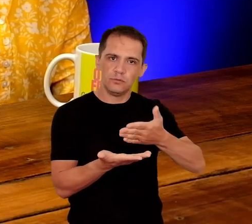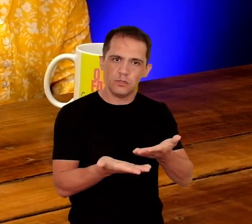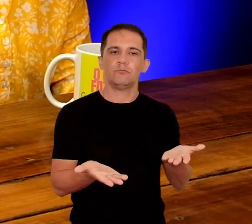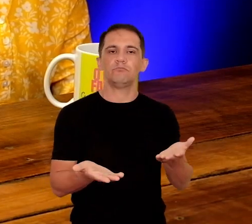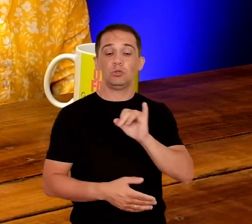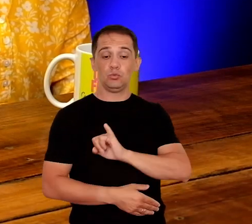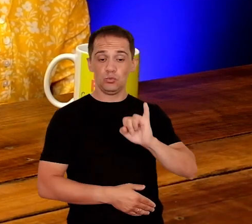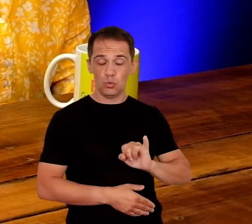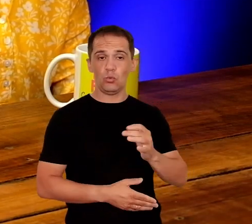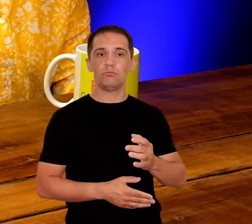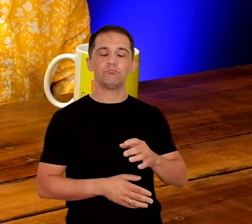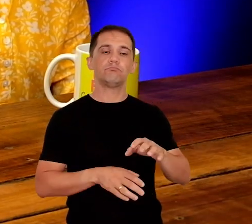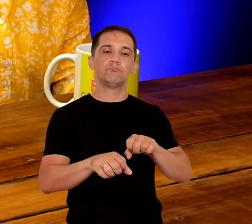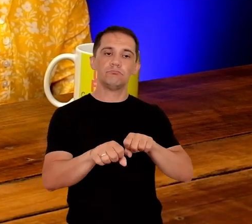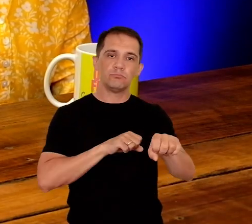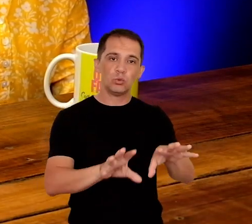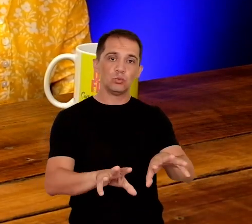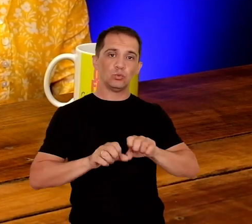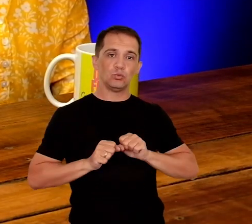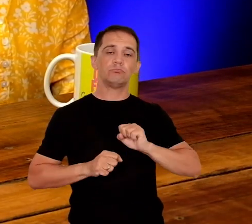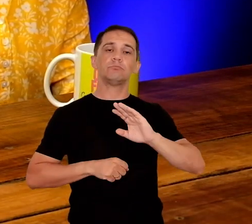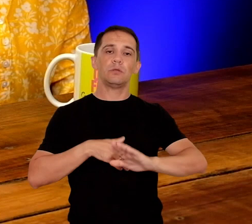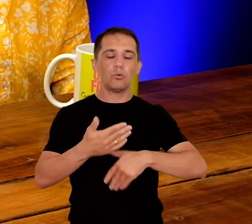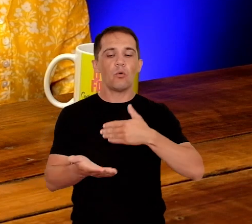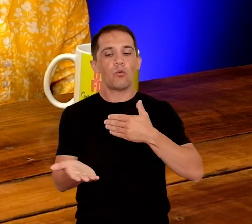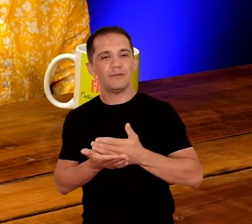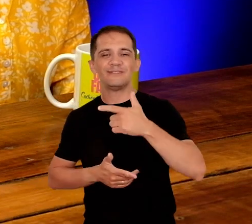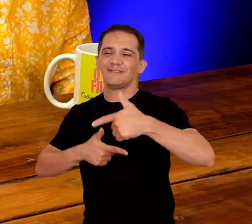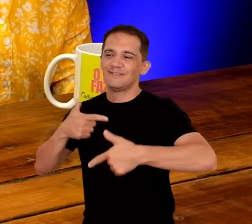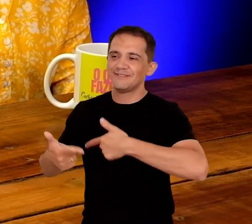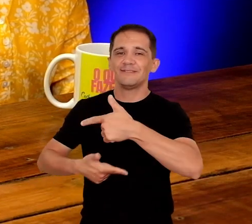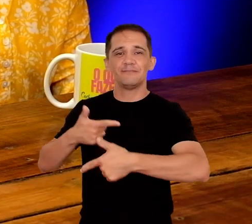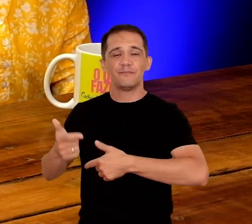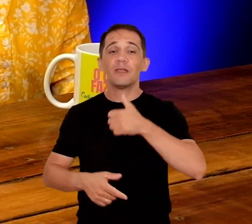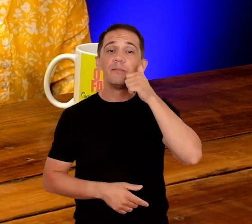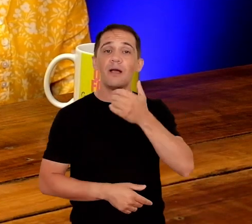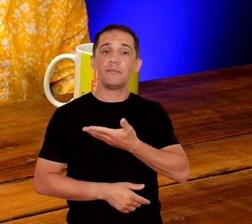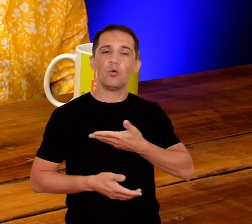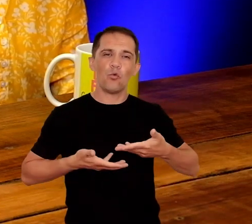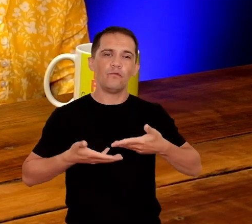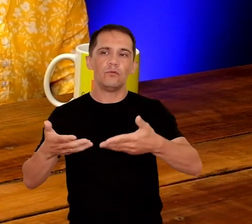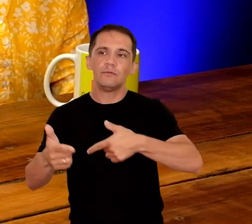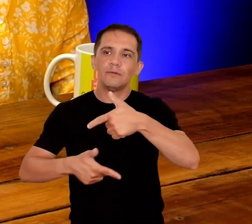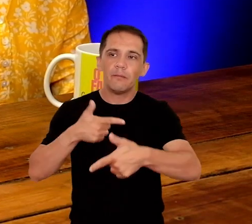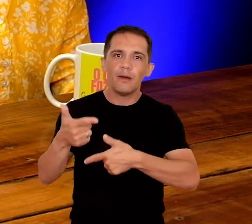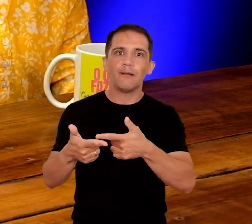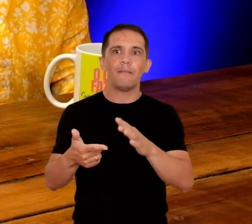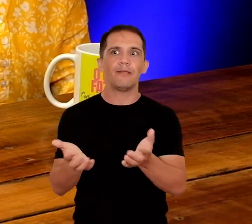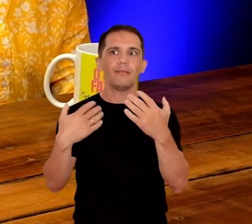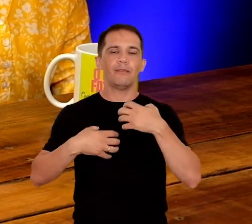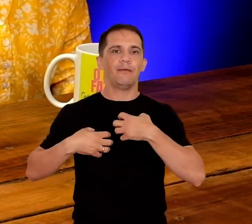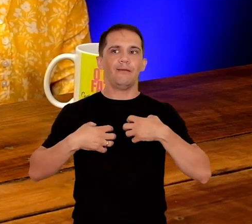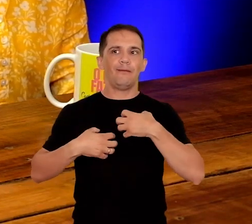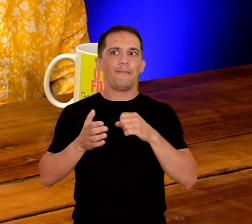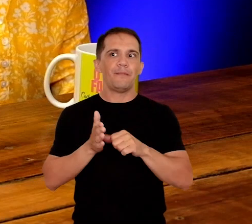Libras, instrutor também. E começamos a trabalhar, uma amiga nossa começou a nos chamar para fazer pequenos trabalhos de Libras, mas no começo a gente fica